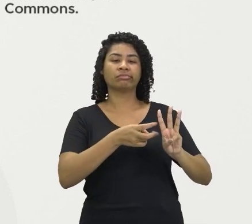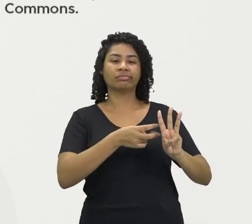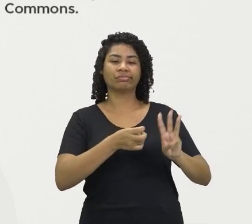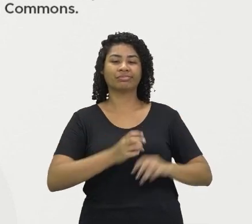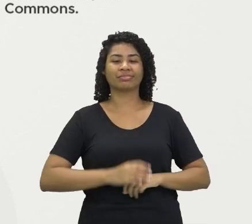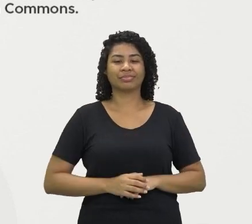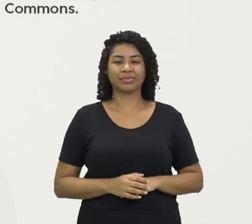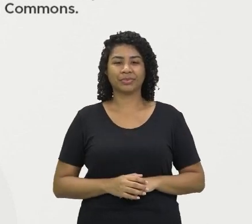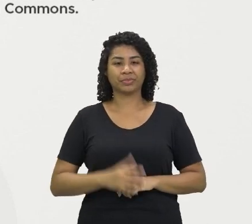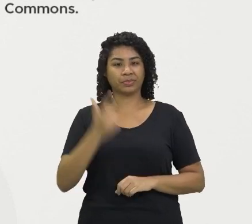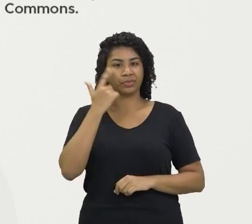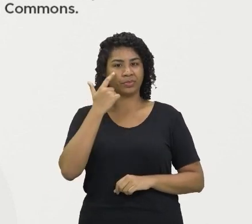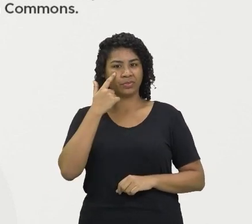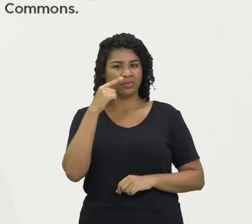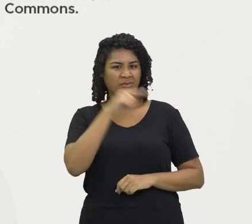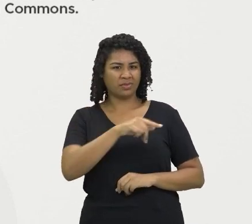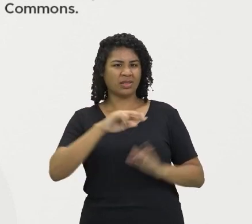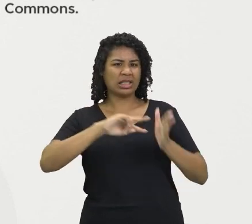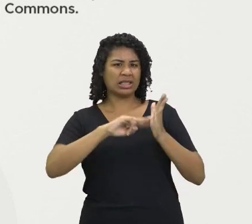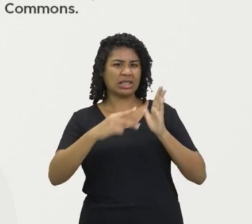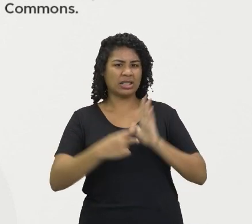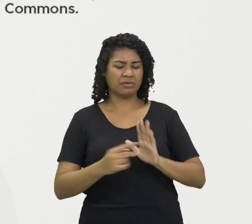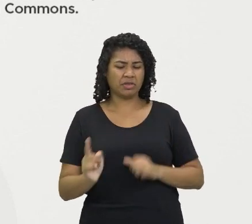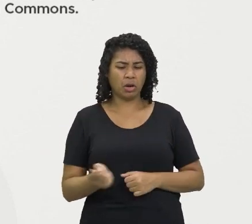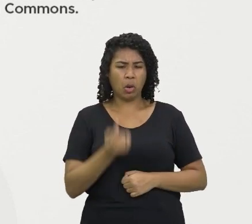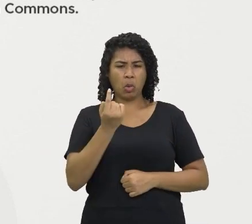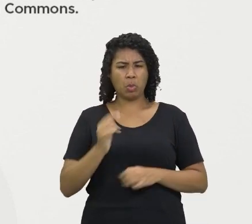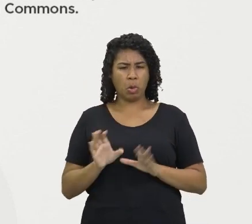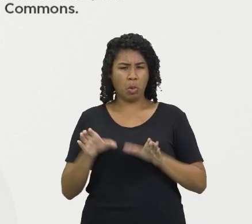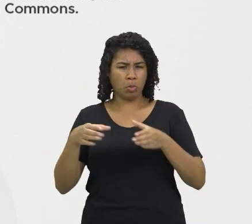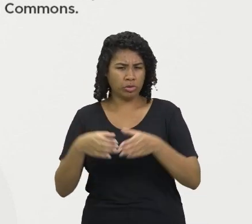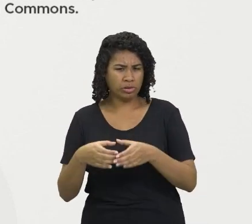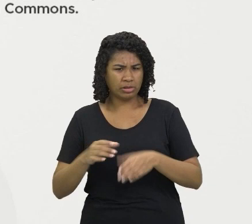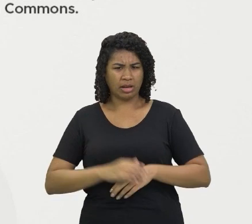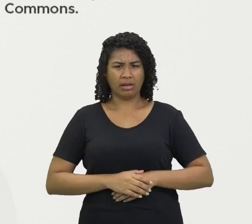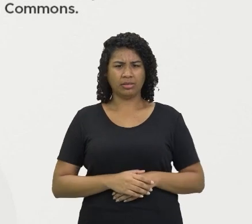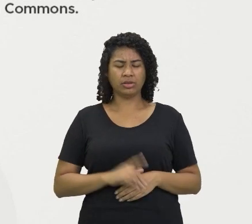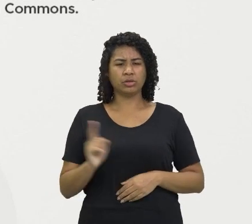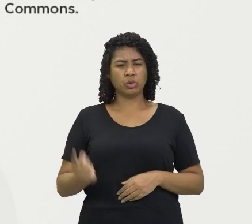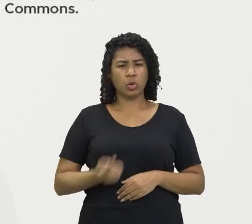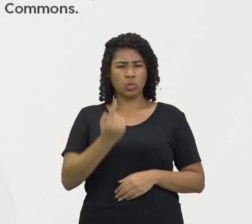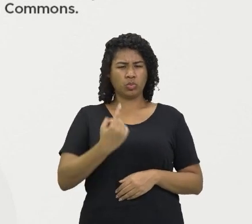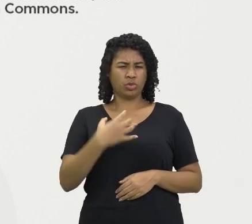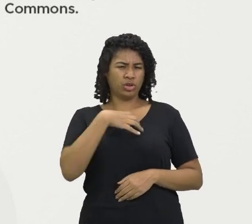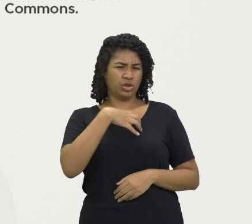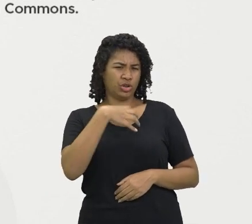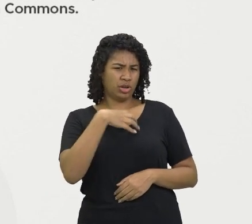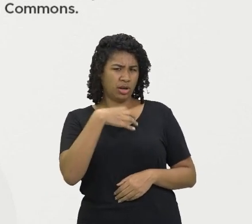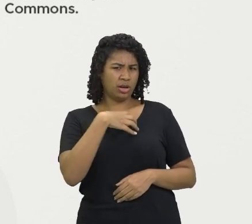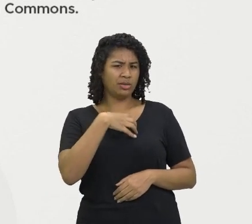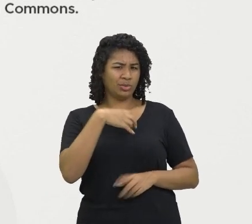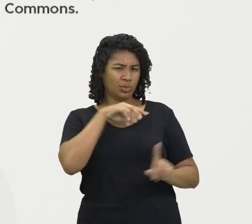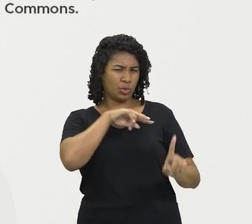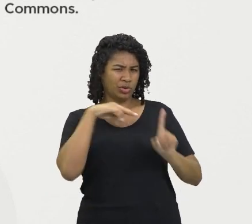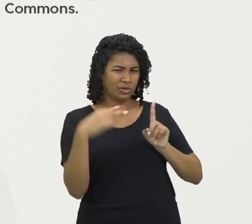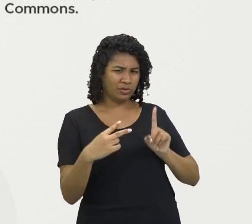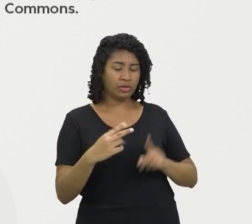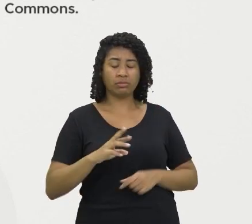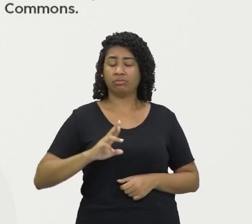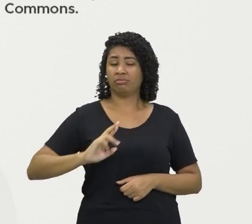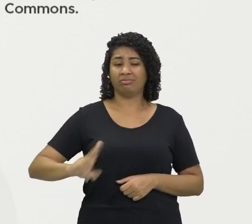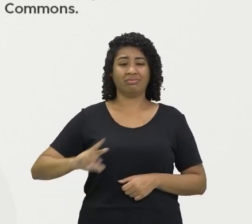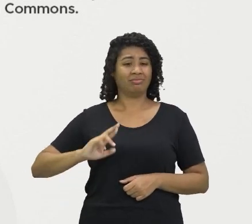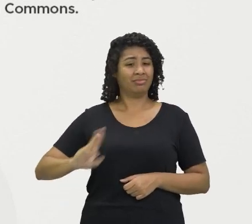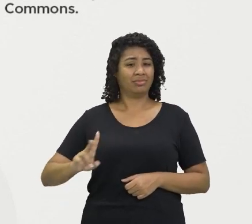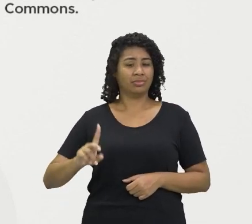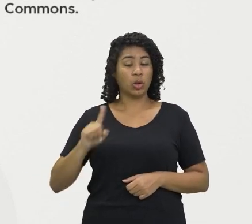espiritualidade indígena não é falar de uma comunidade ou de um jeito de ver a vida. Nós temos que